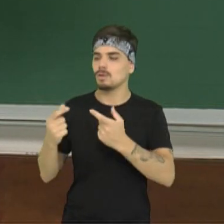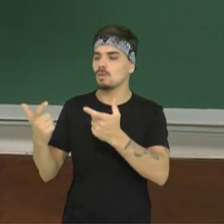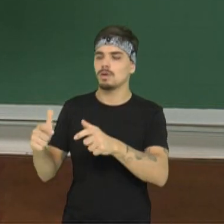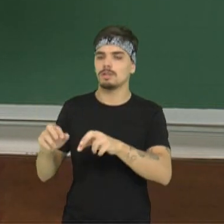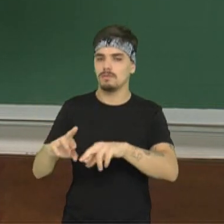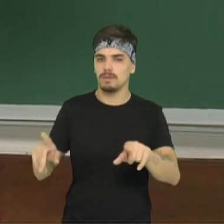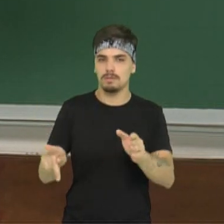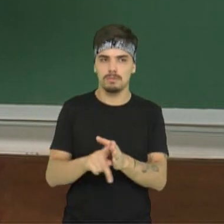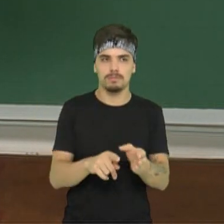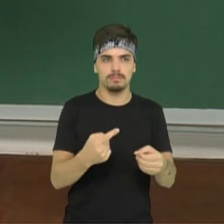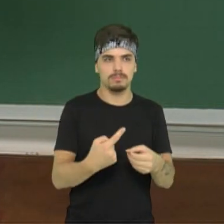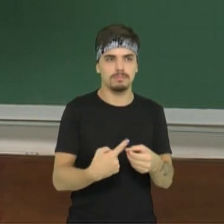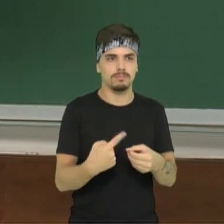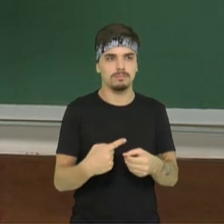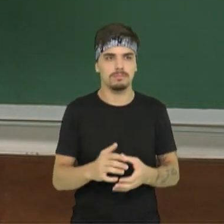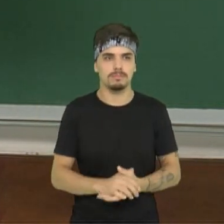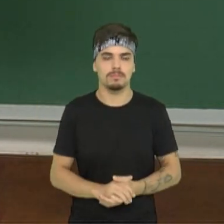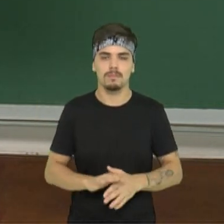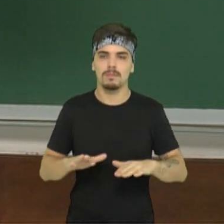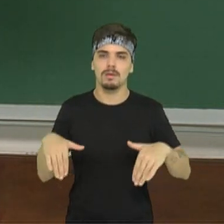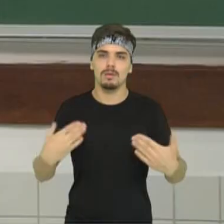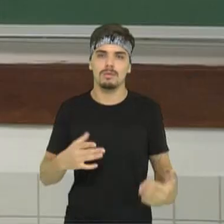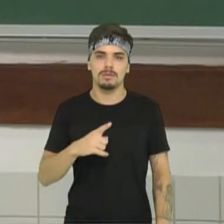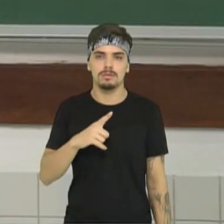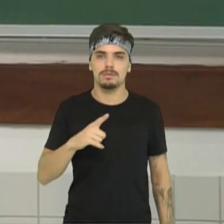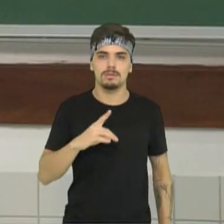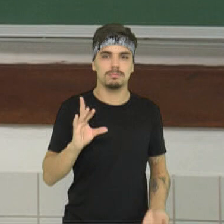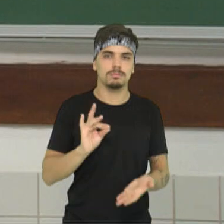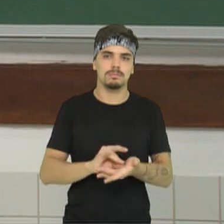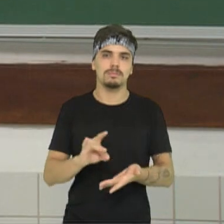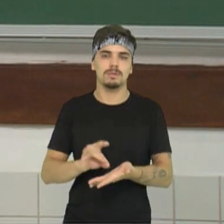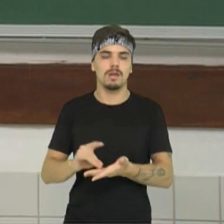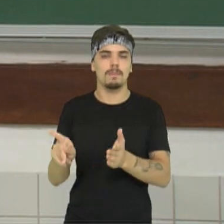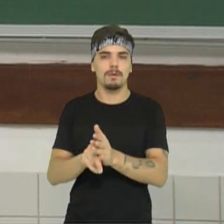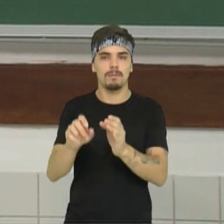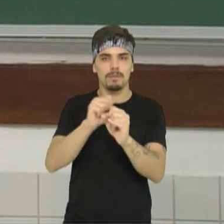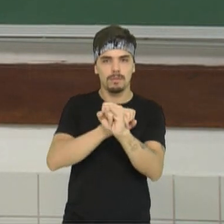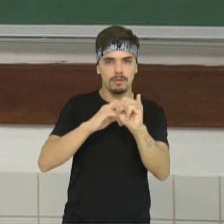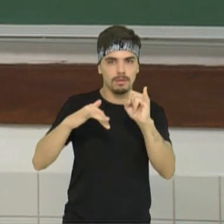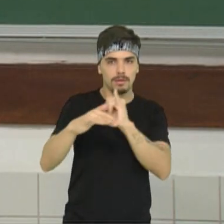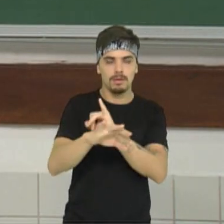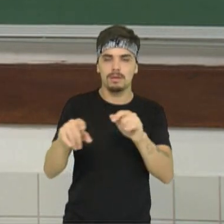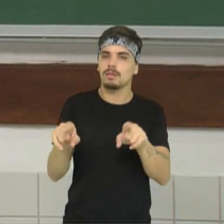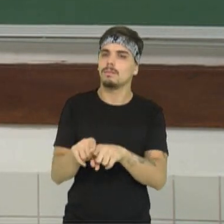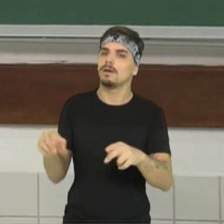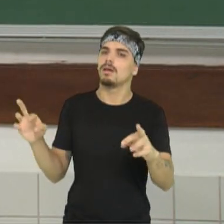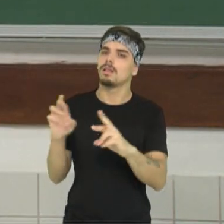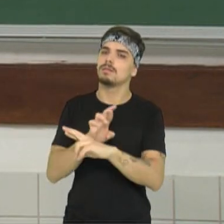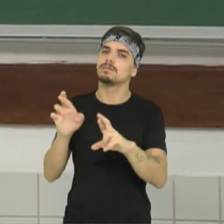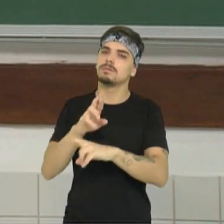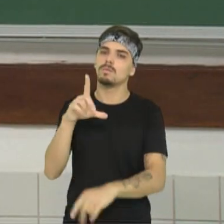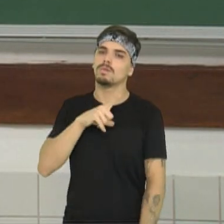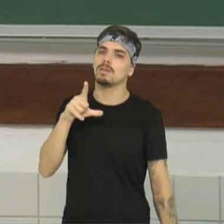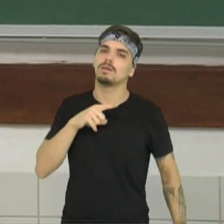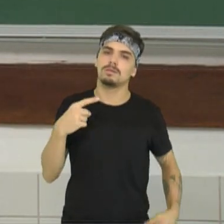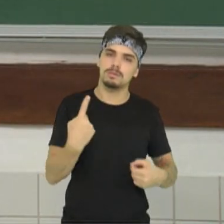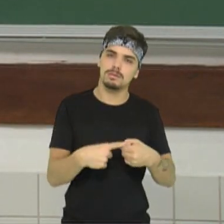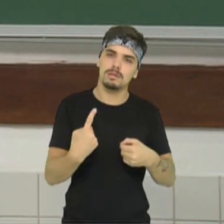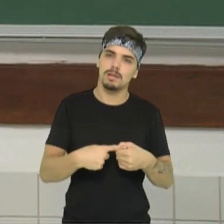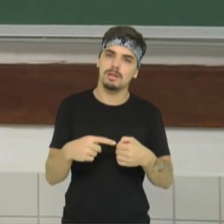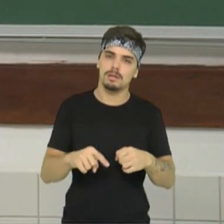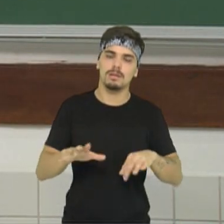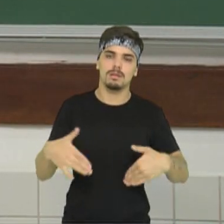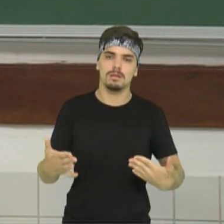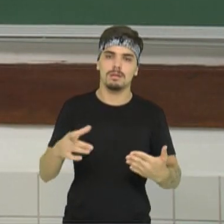áreas urbanas. Aí, enquanto a gente vê a realidade das ilhas, né? A relação dessas ilhas com a cidade,